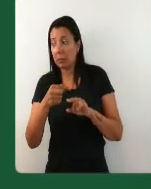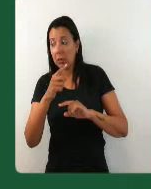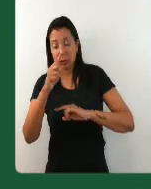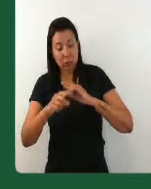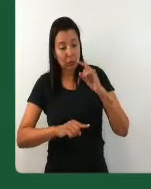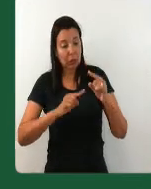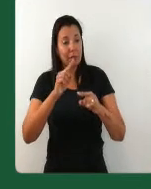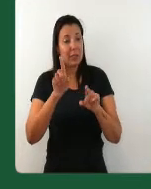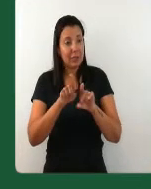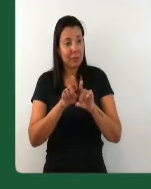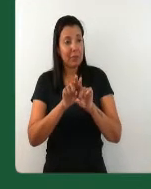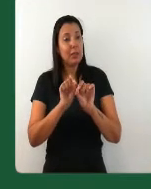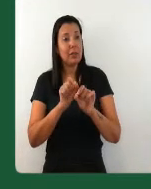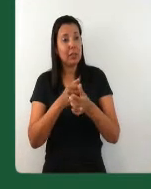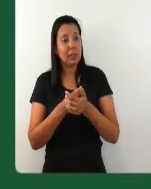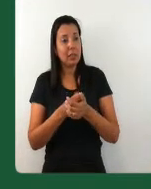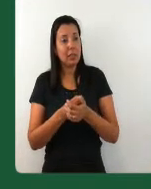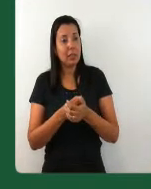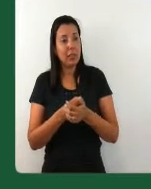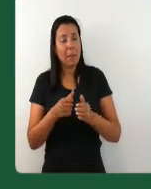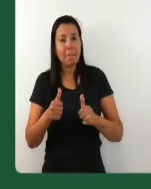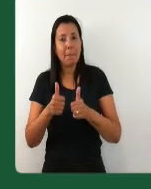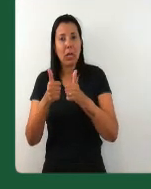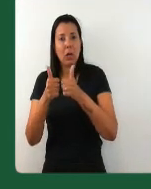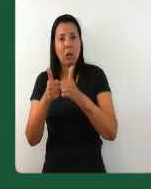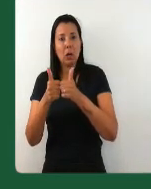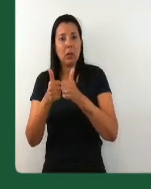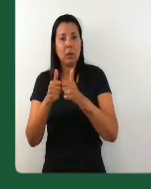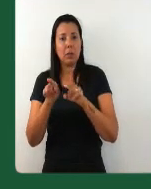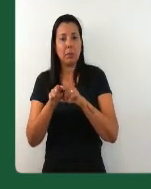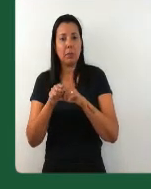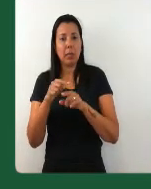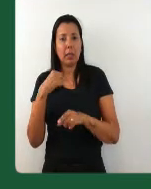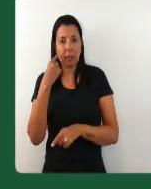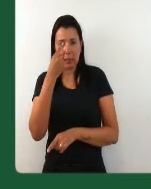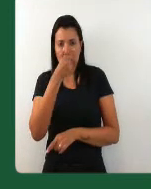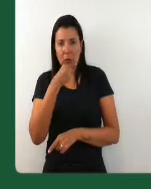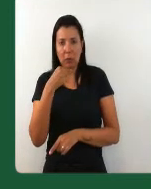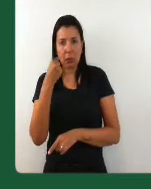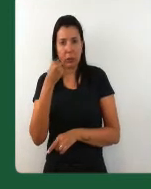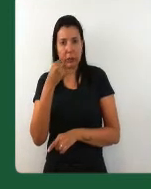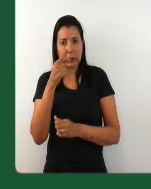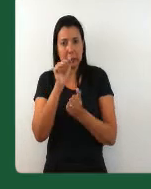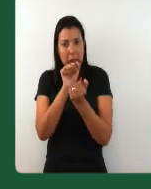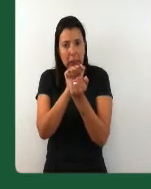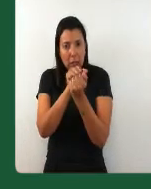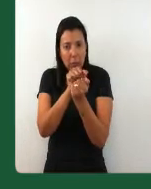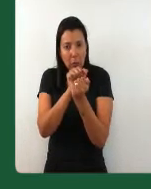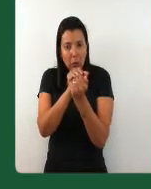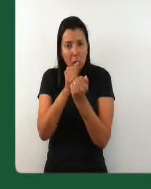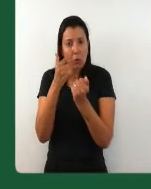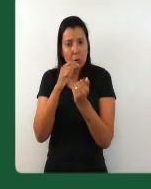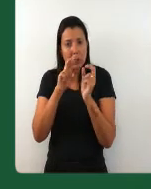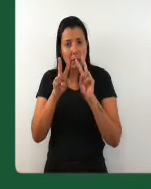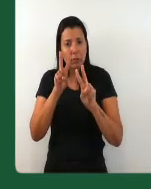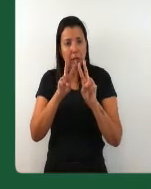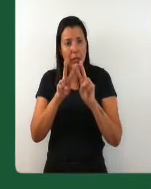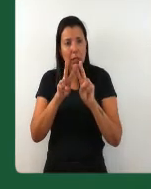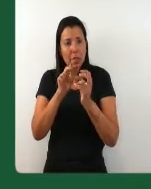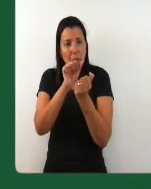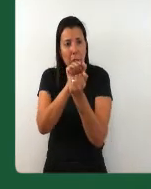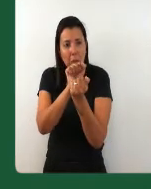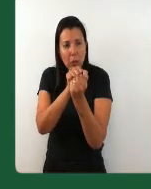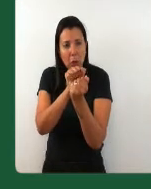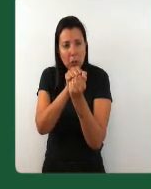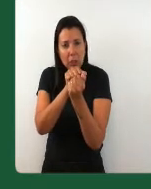da maxila, uma melhor harmonia na face, né? A mordida, conseguimos ver a mordida, que a